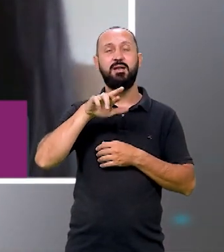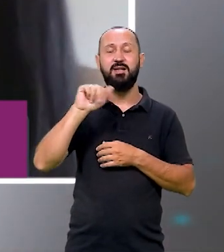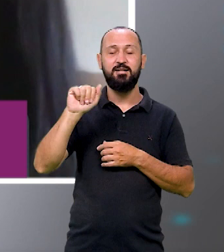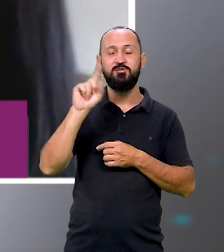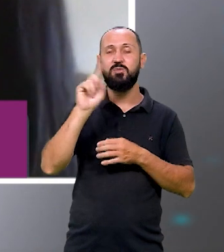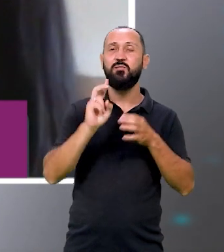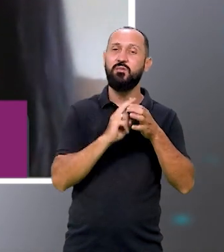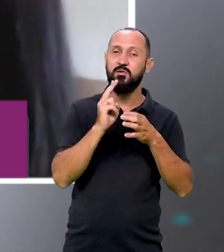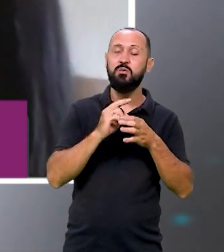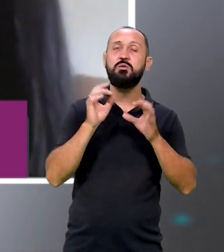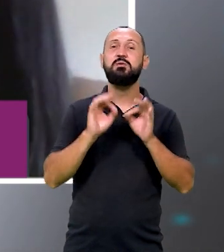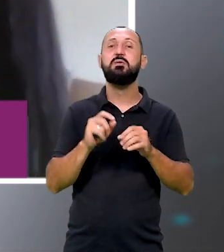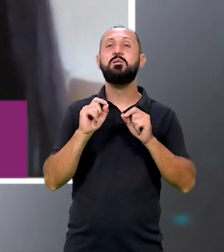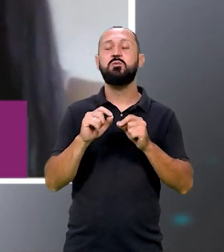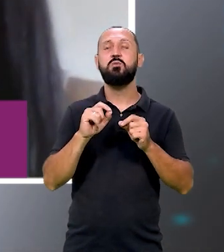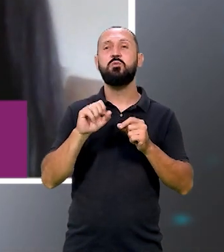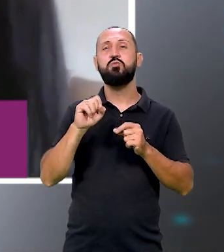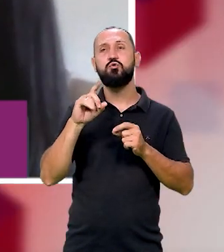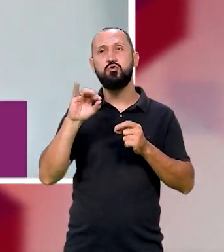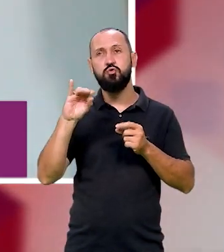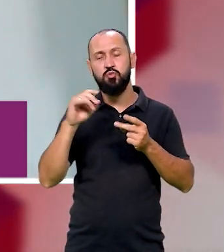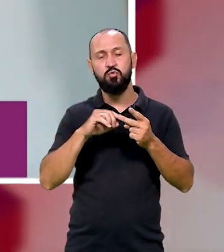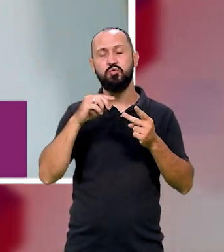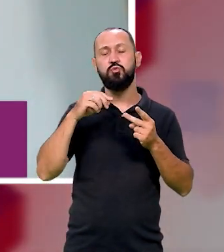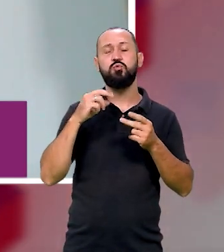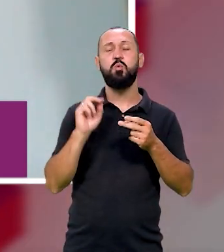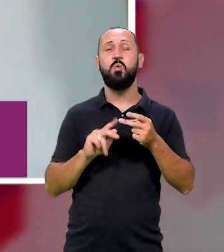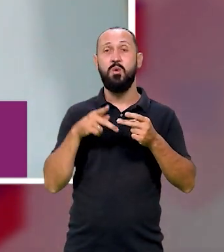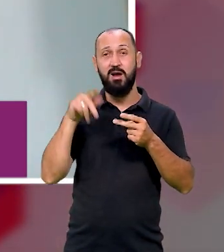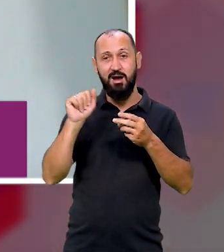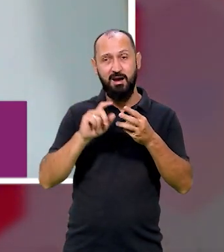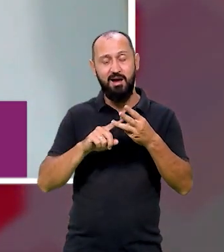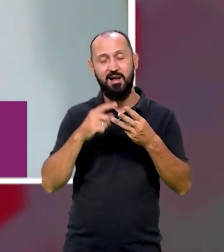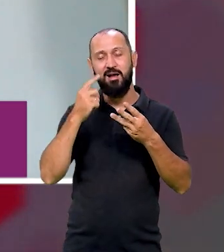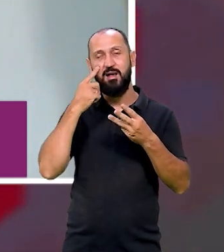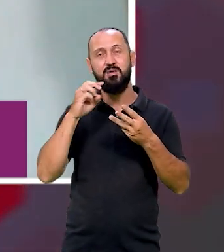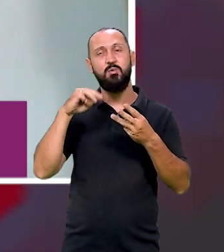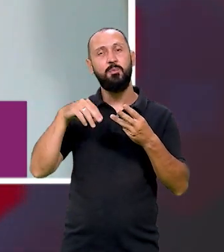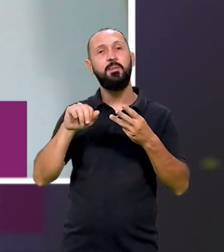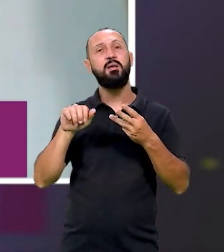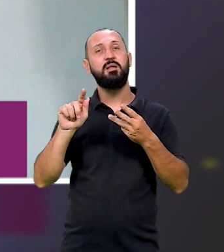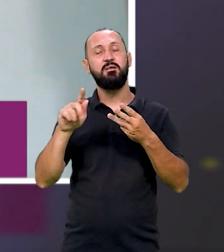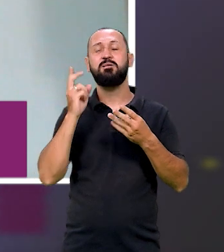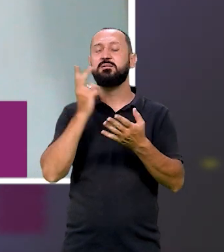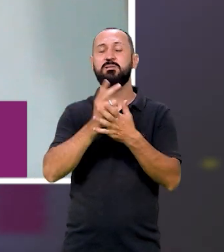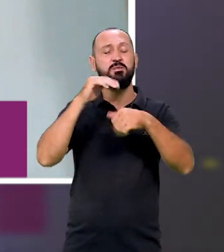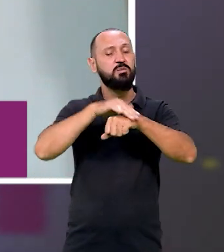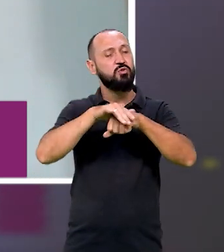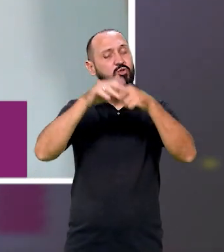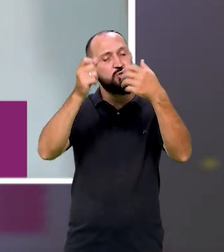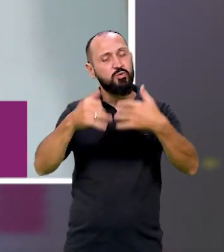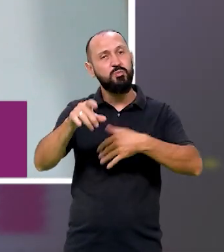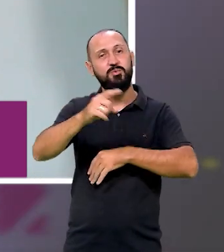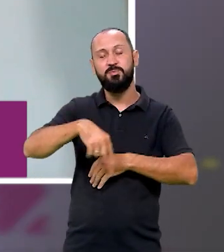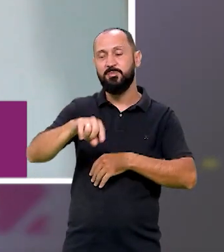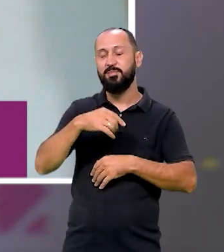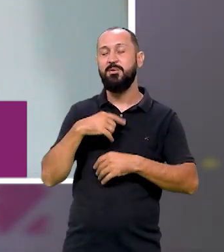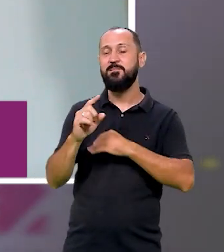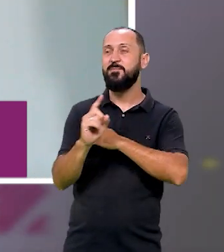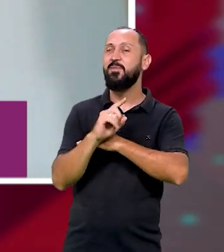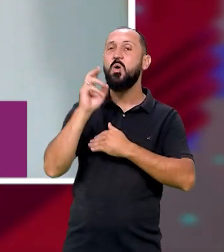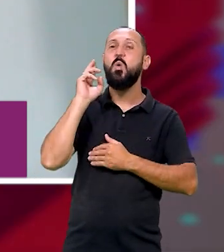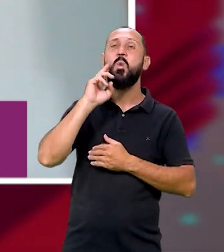Não são nem as vitaminas. O ideal é o sódio, potássio, magnésio. E realmente, Lívia, eu sempre falo isso, né, para os pacientes, porque